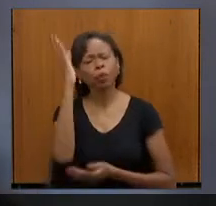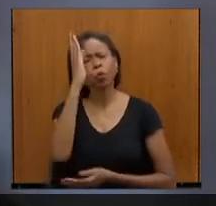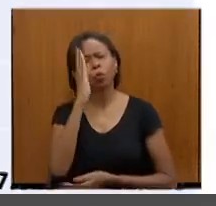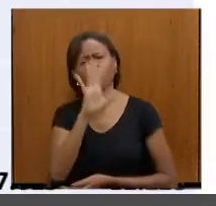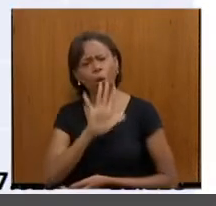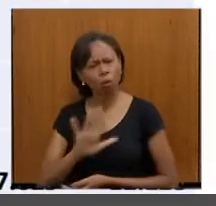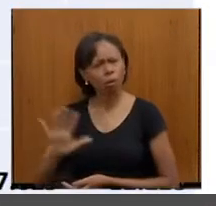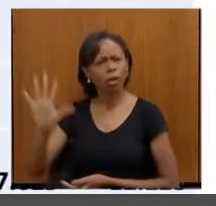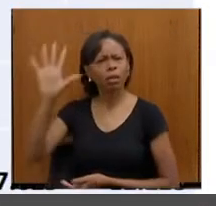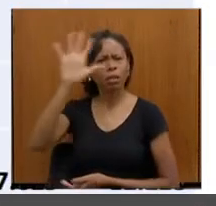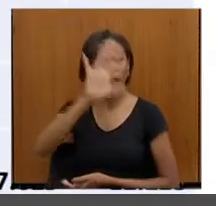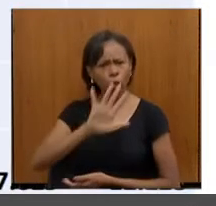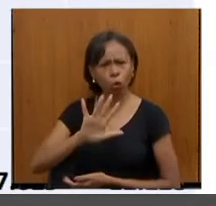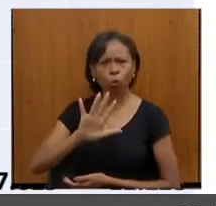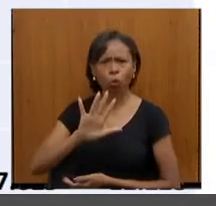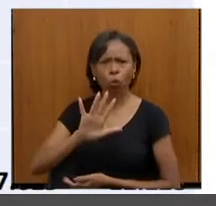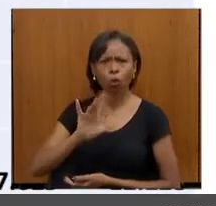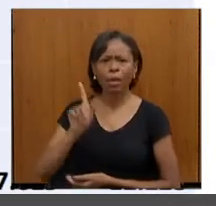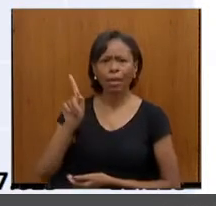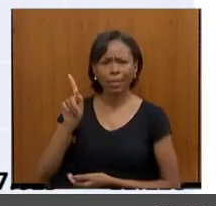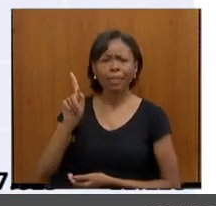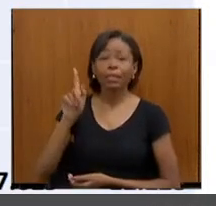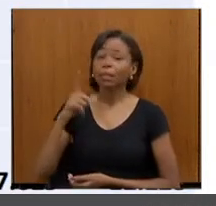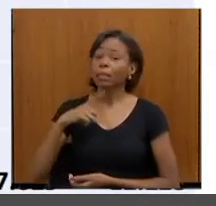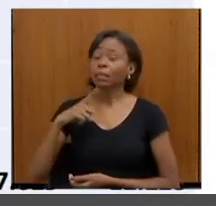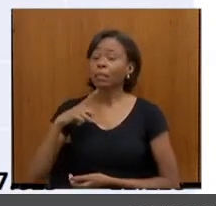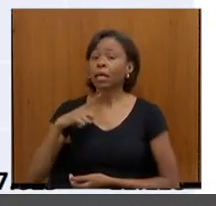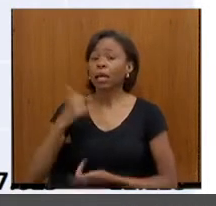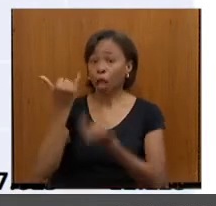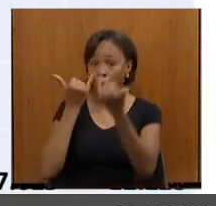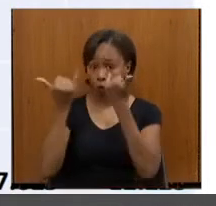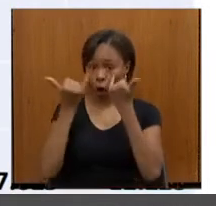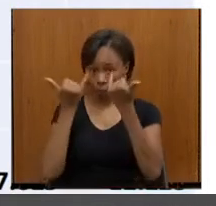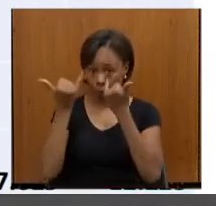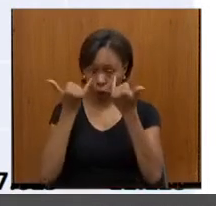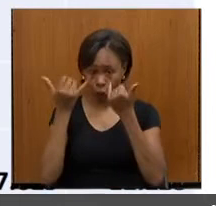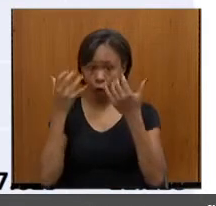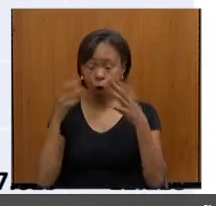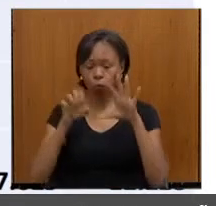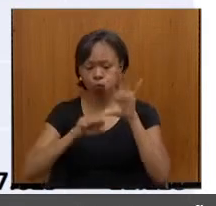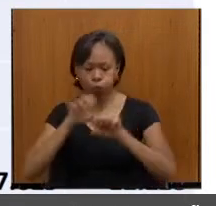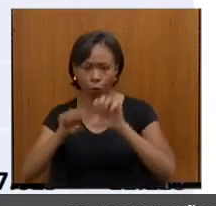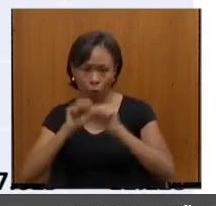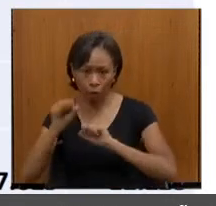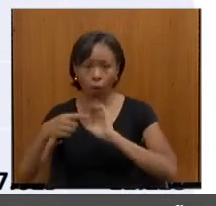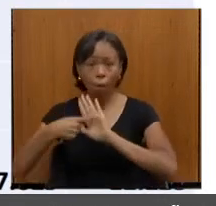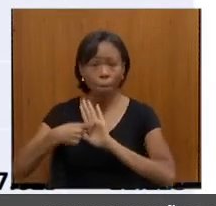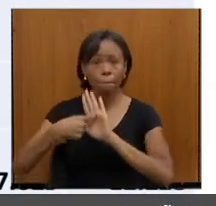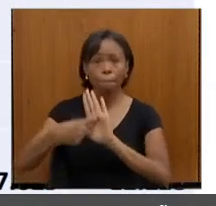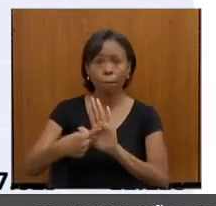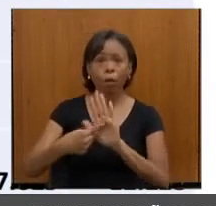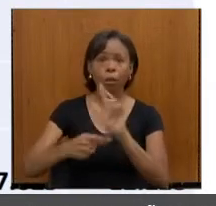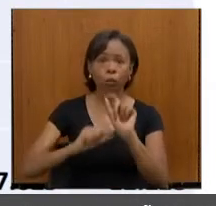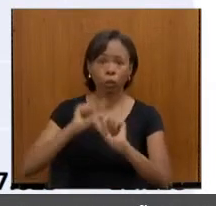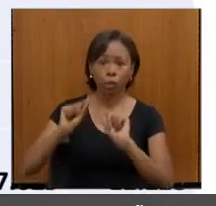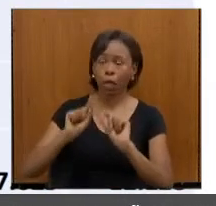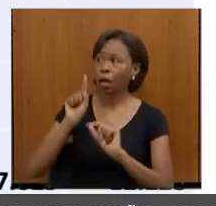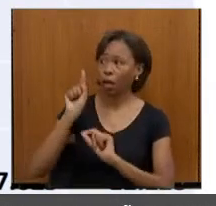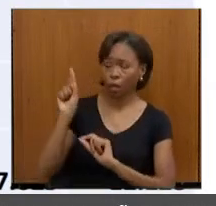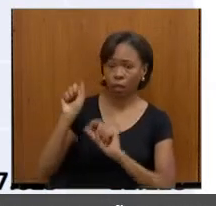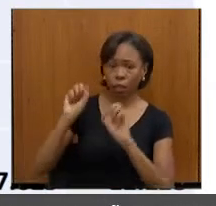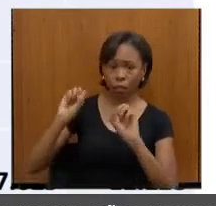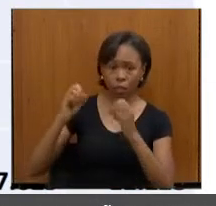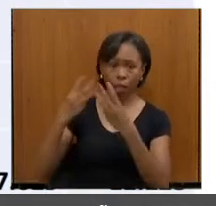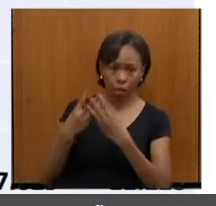tem registrados no sistema de informação de mortalidade, esses slides foram gentilmente